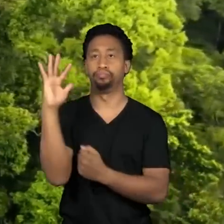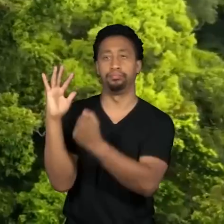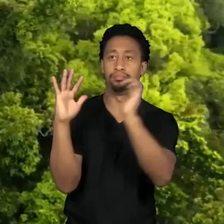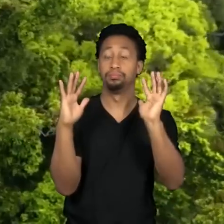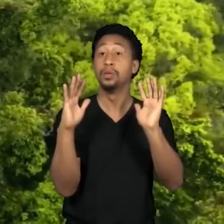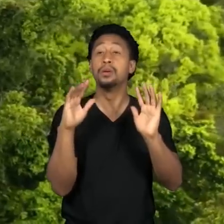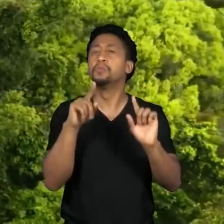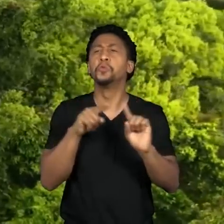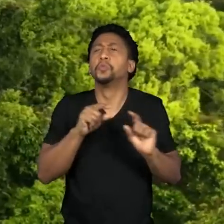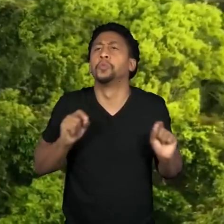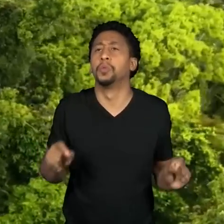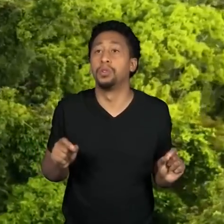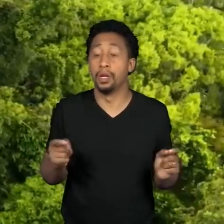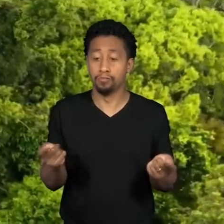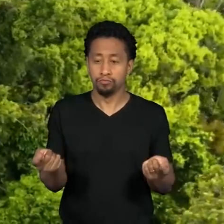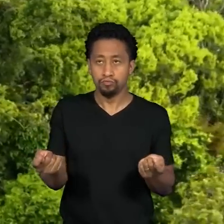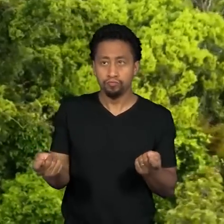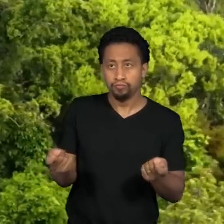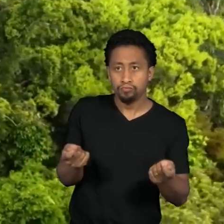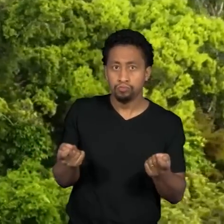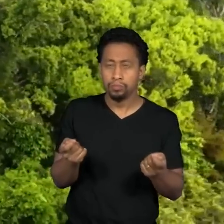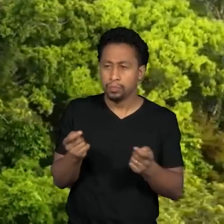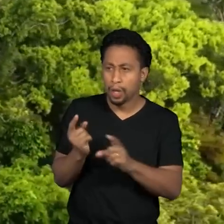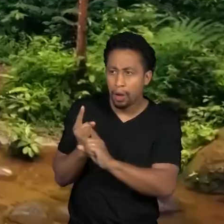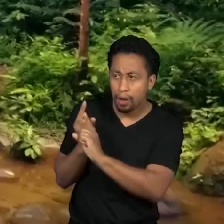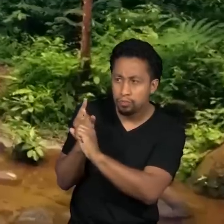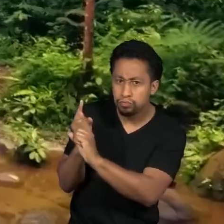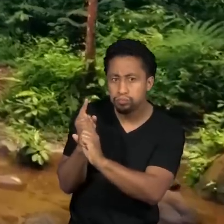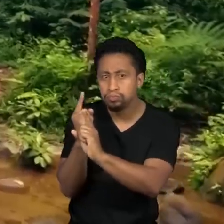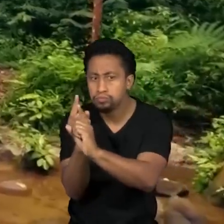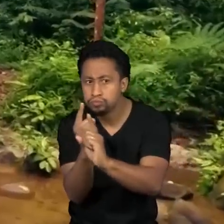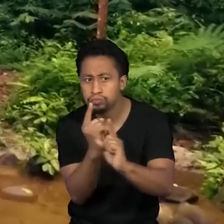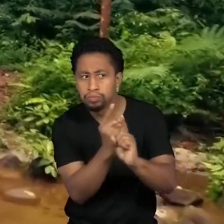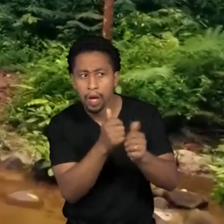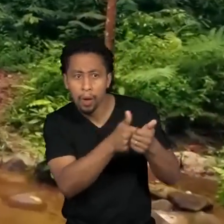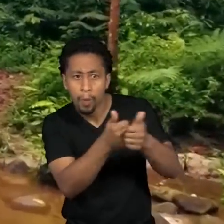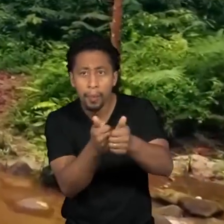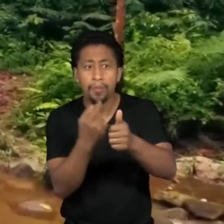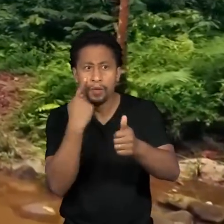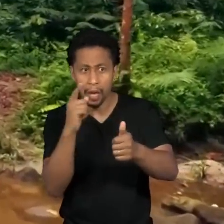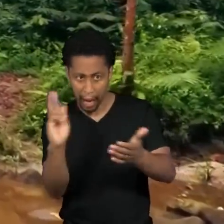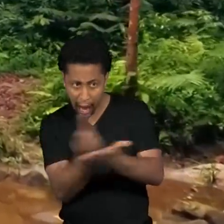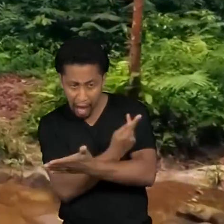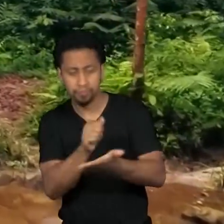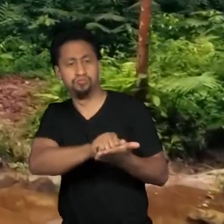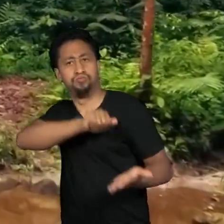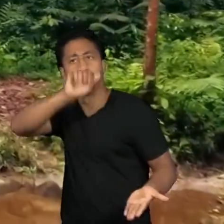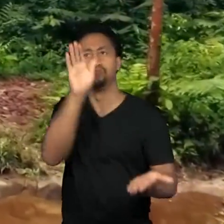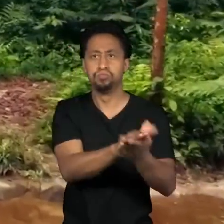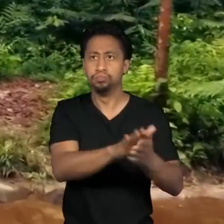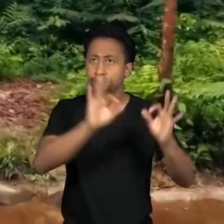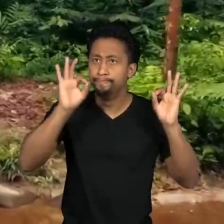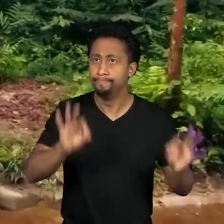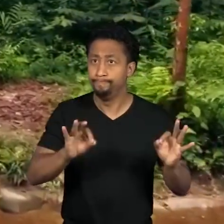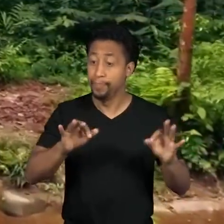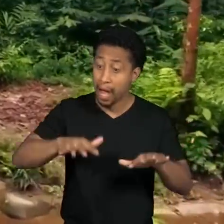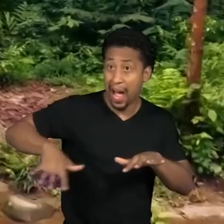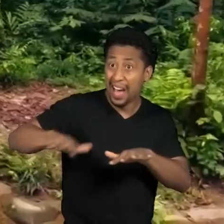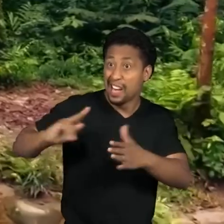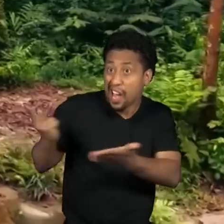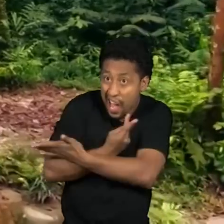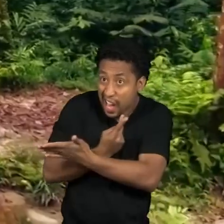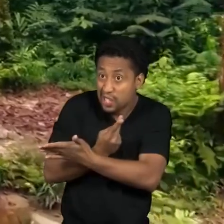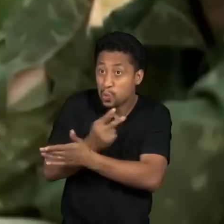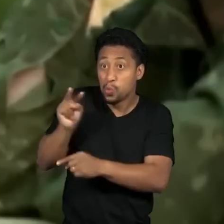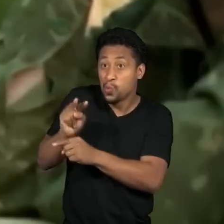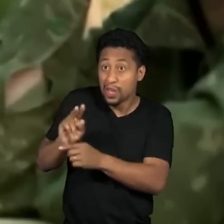identificar, acompanhar e autuar os estabelecimentos que não adotam boas práticas no manejo